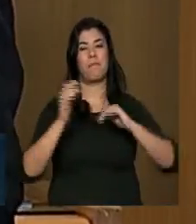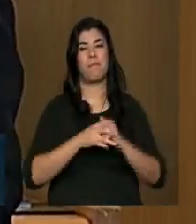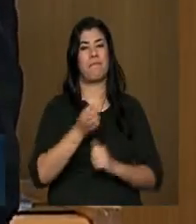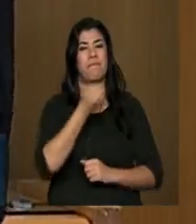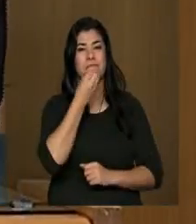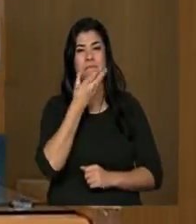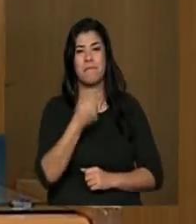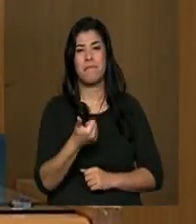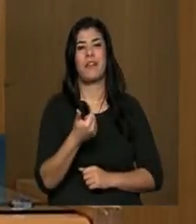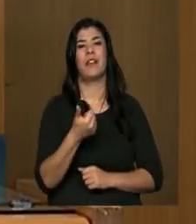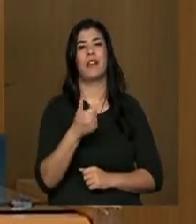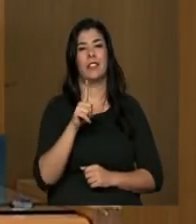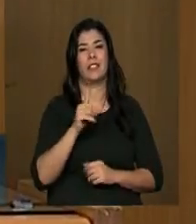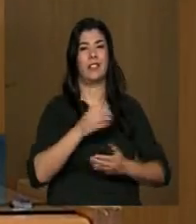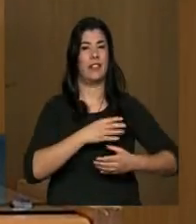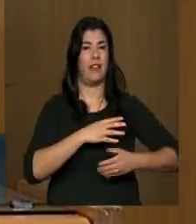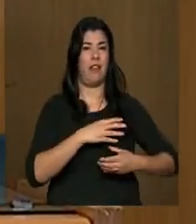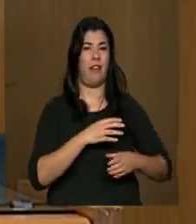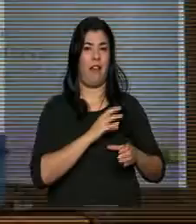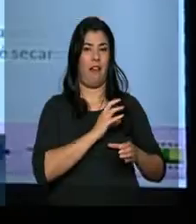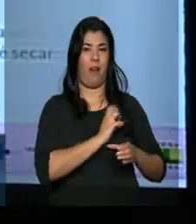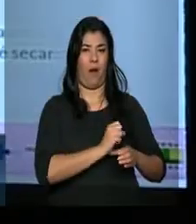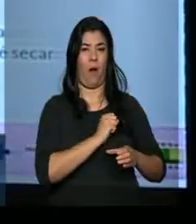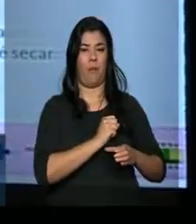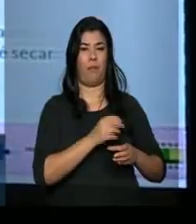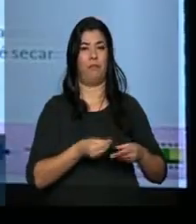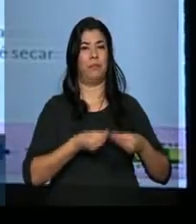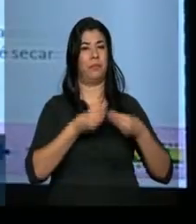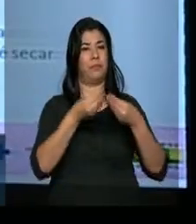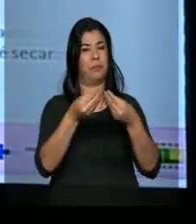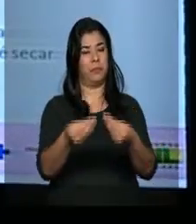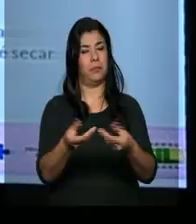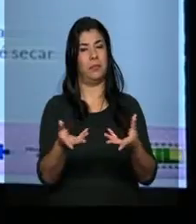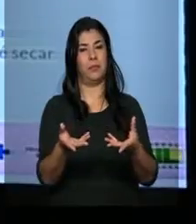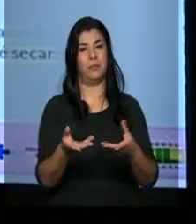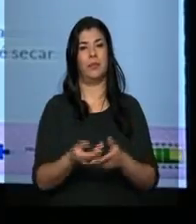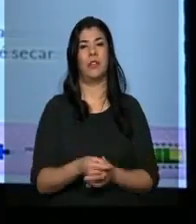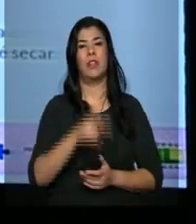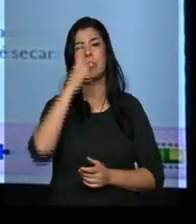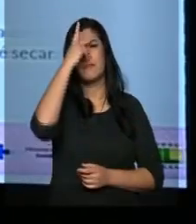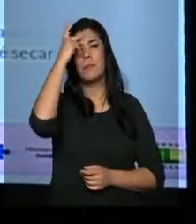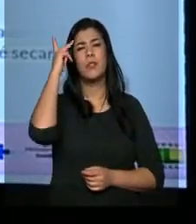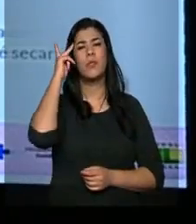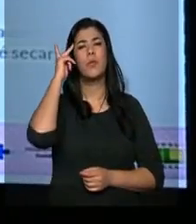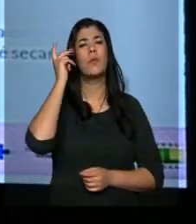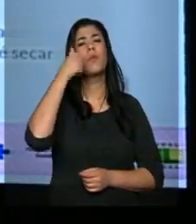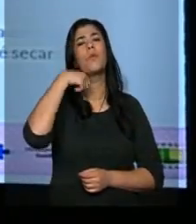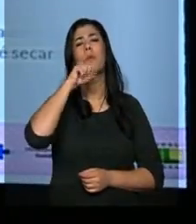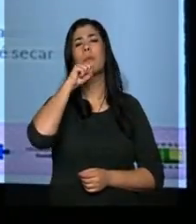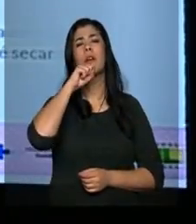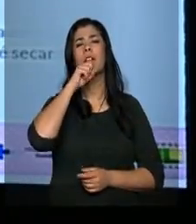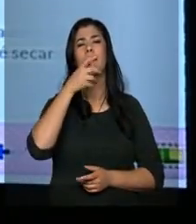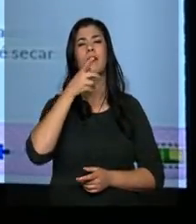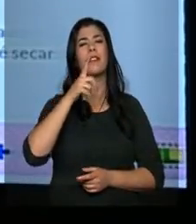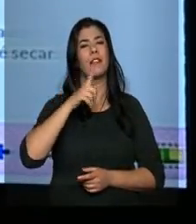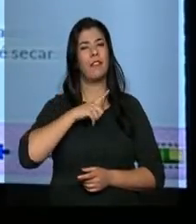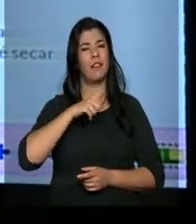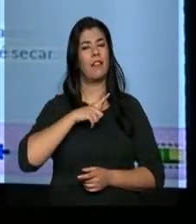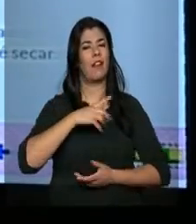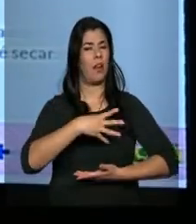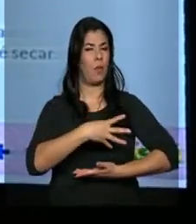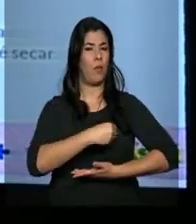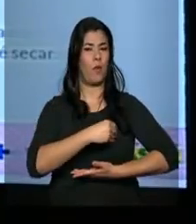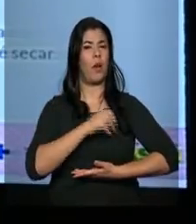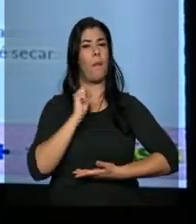generosa que é a doação de leite humano. Então, do ponto de vista de orientações, quem pode doar? Qualquer mulher que esteja